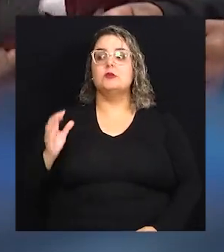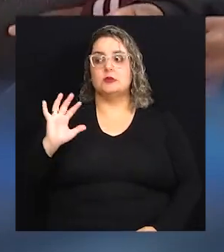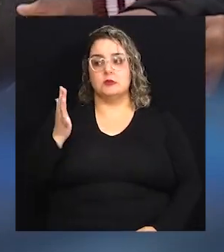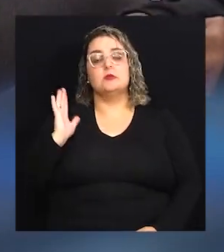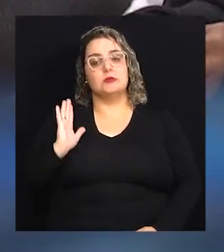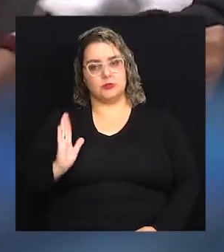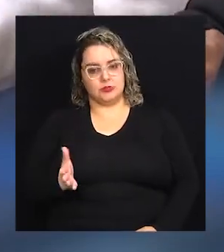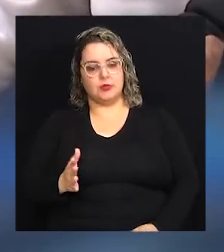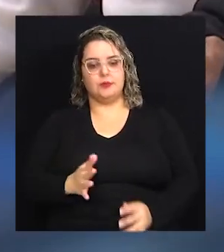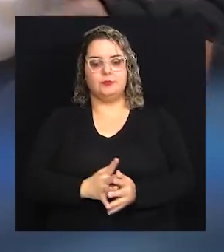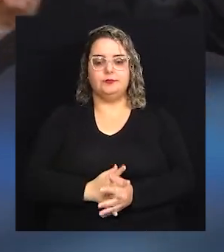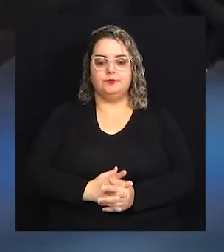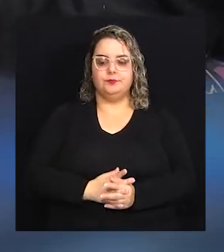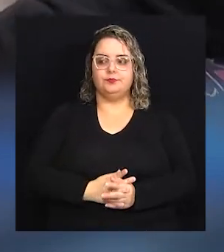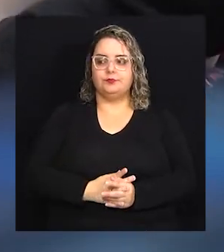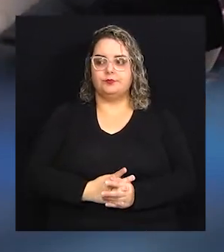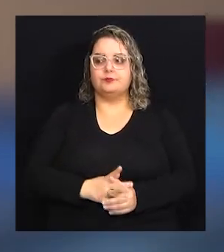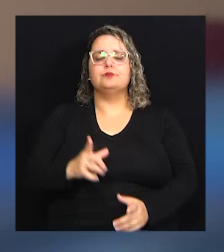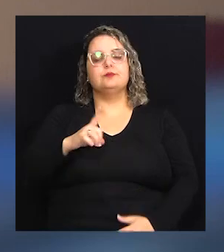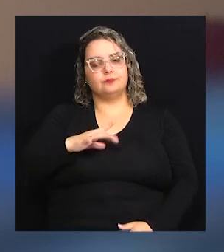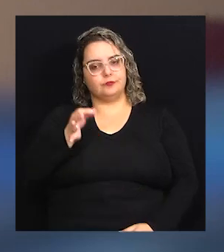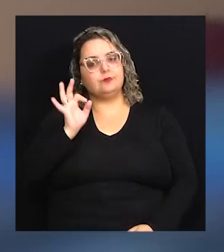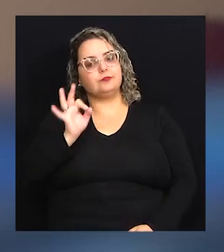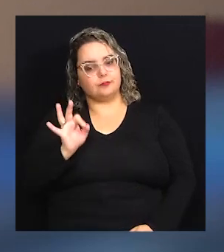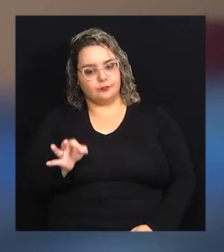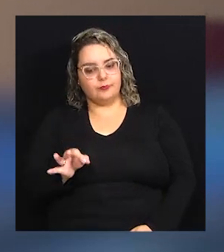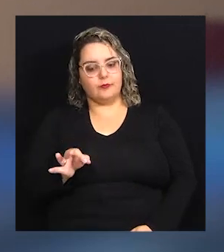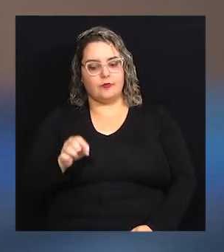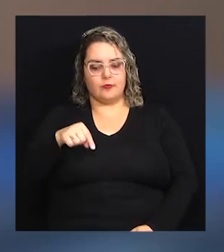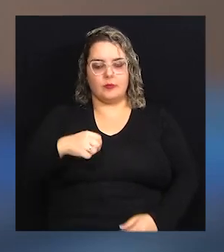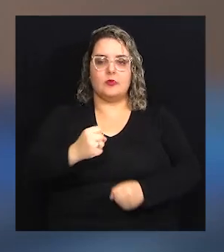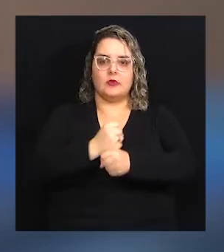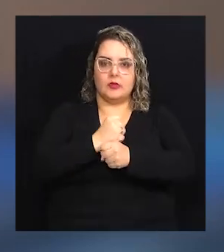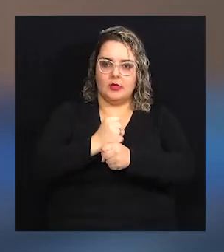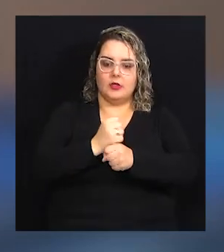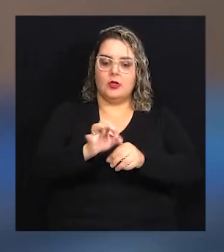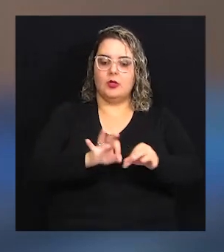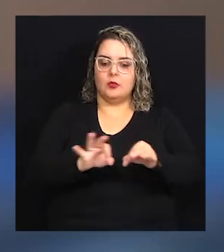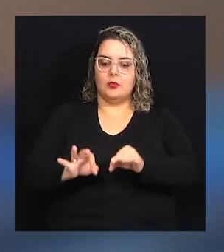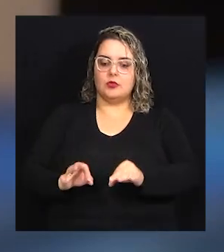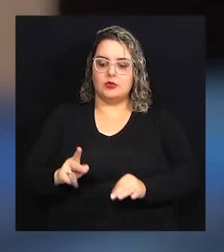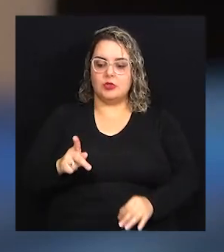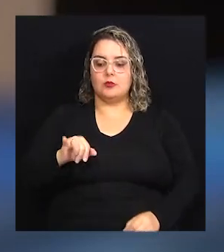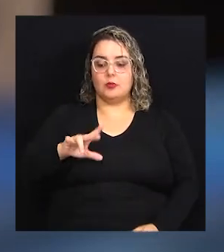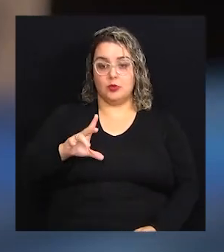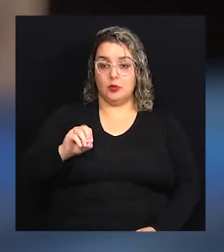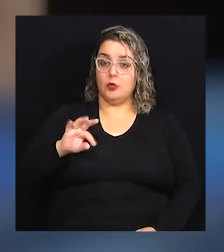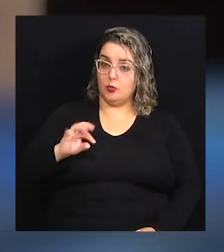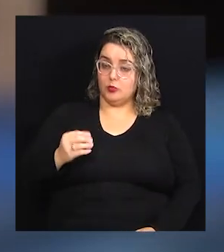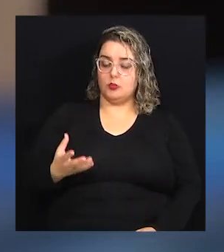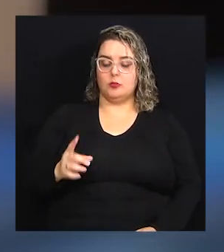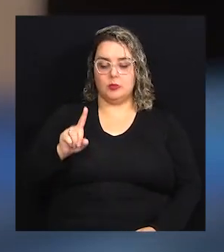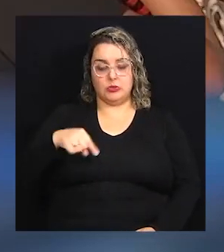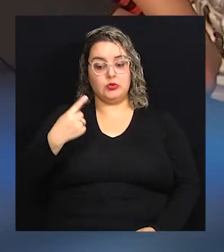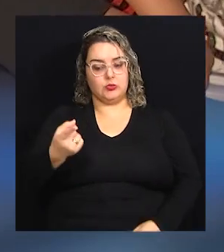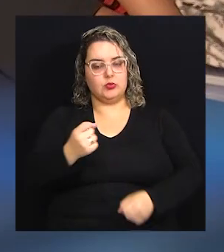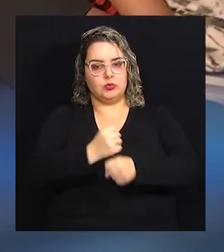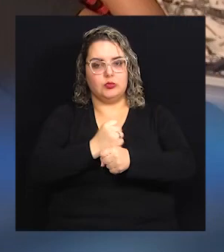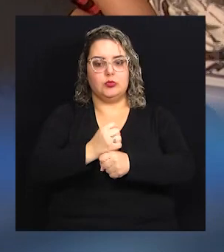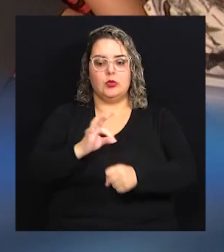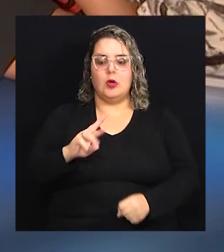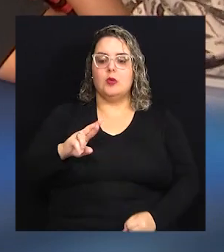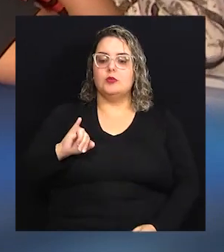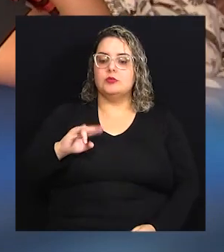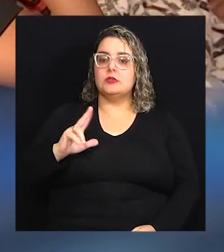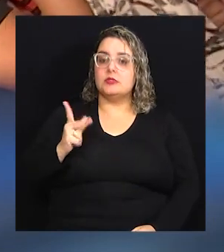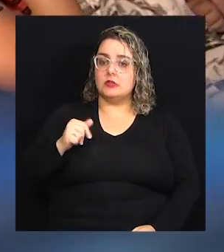está acontecendo já. E eu tenho certeza que esse ano foi um projeto piloto, mas que o próximo ano